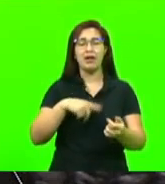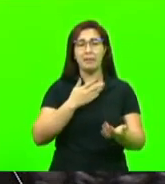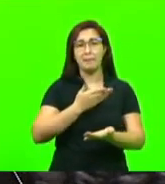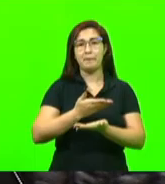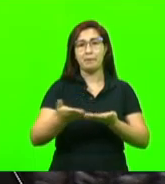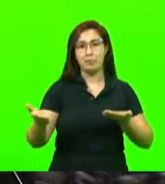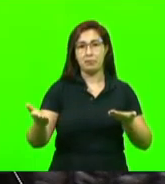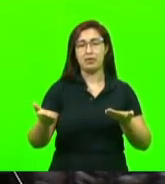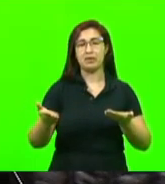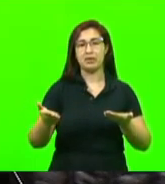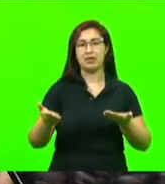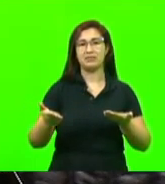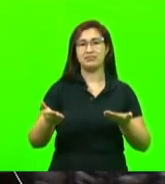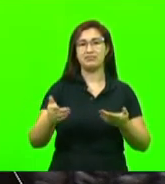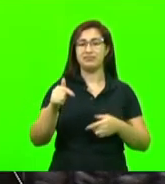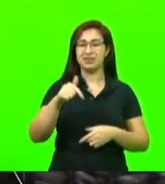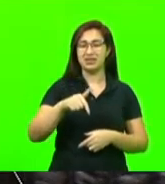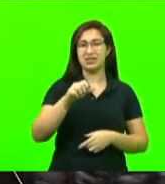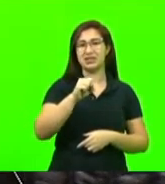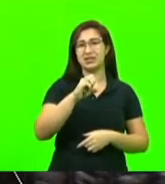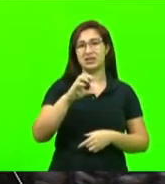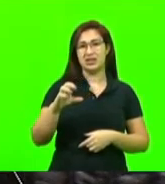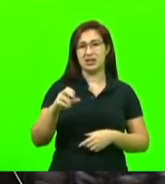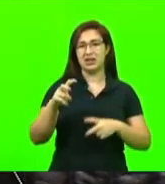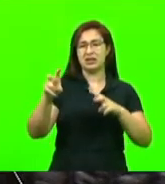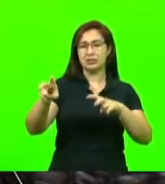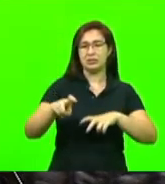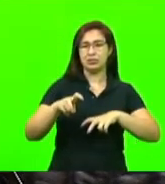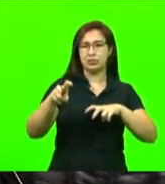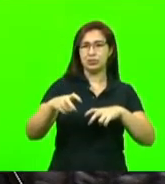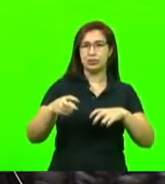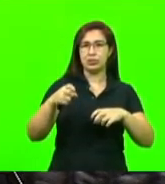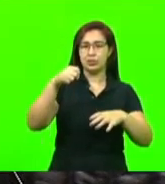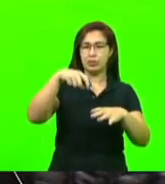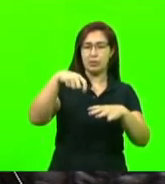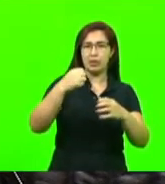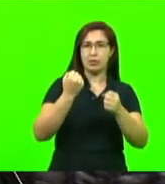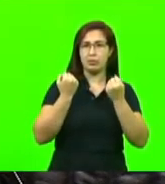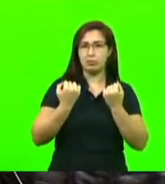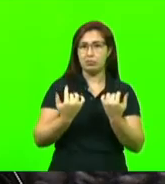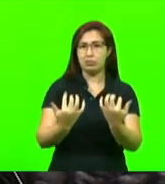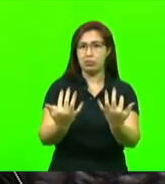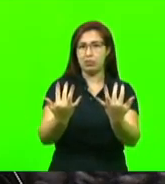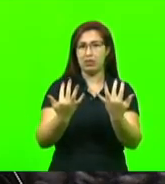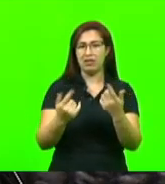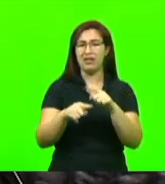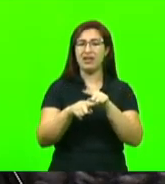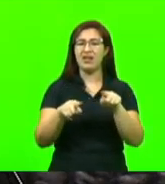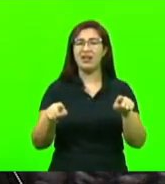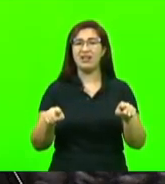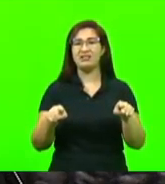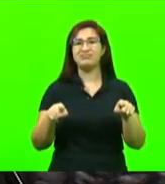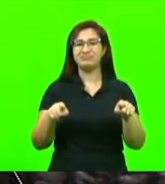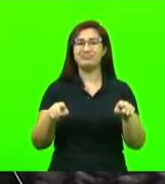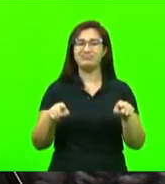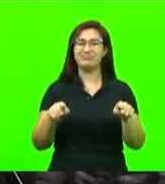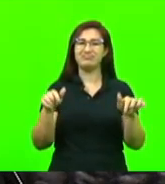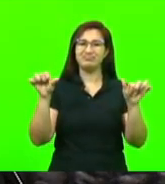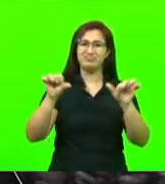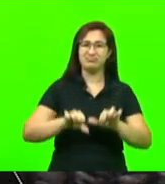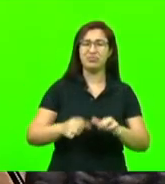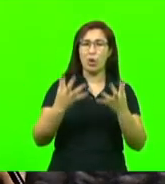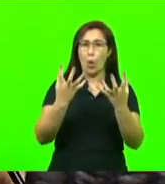que o estado está tendo, que os agricultores, de forma muito especial, estão tendo na sua produção. Nós temos